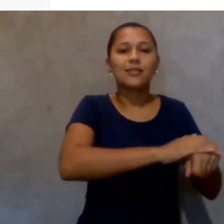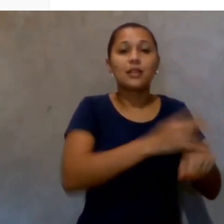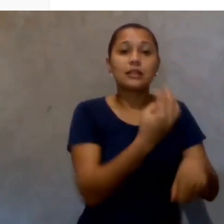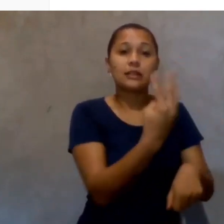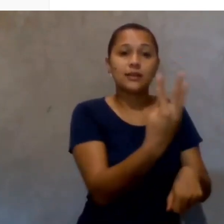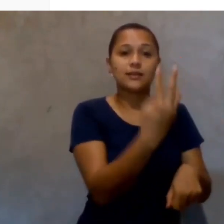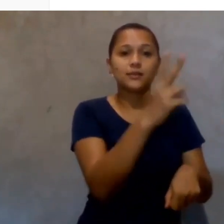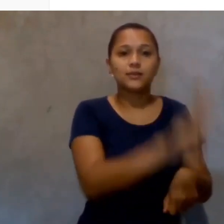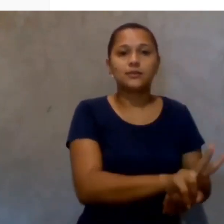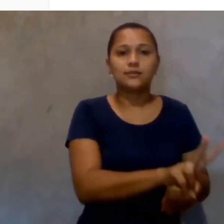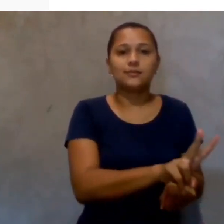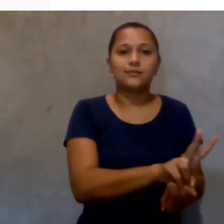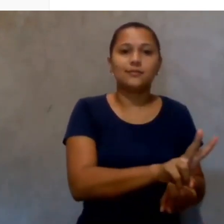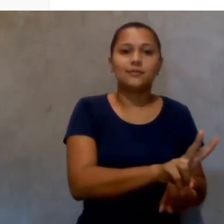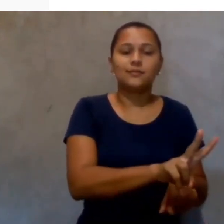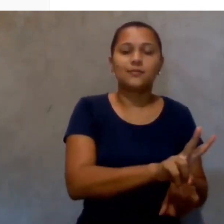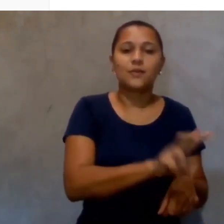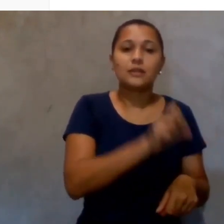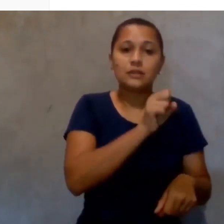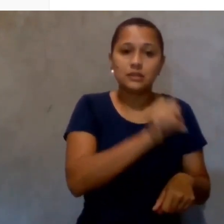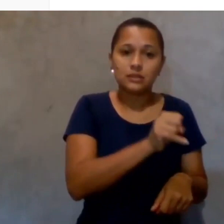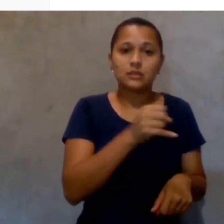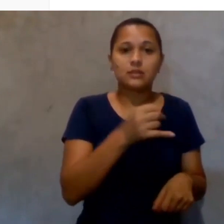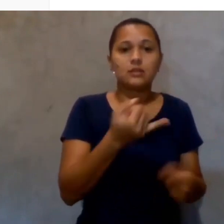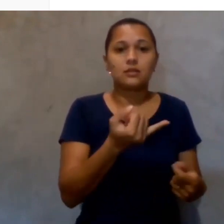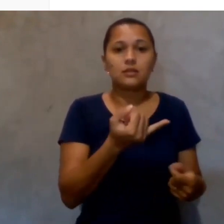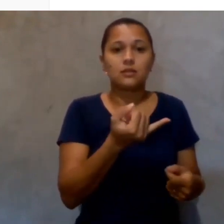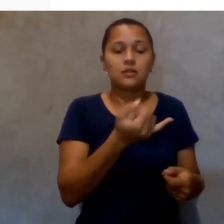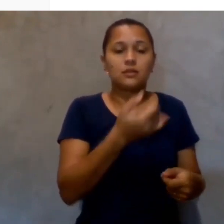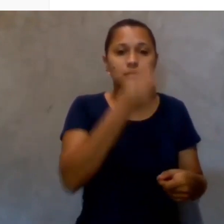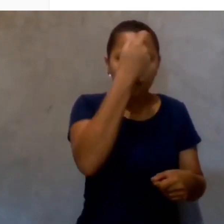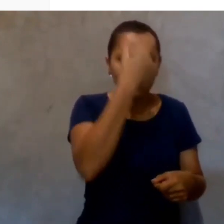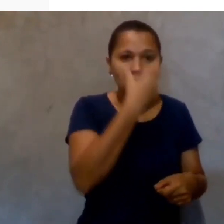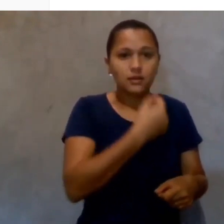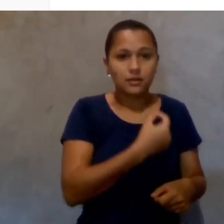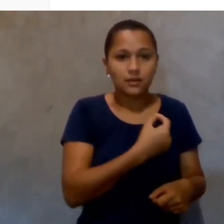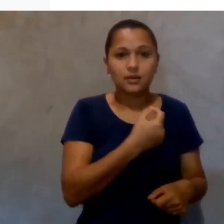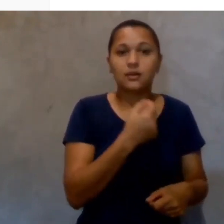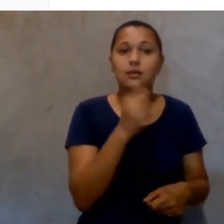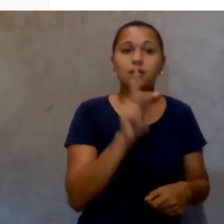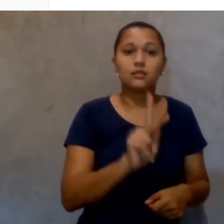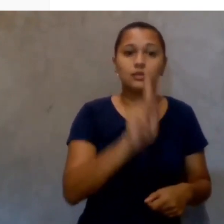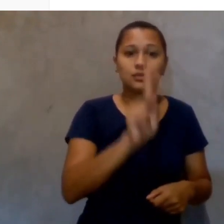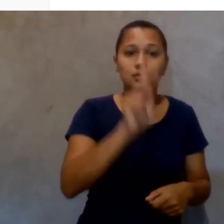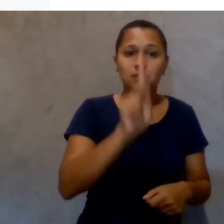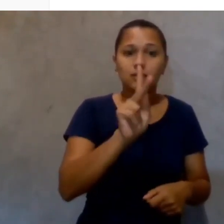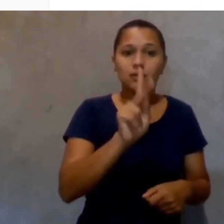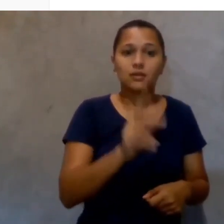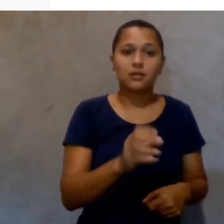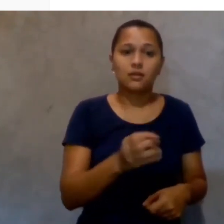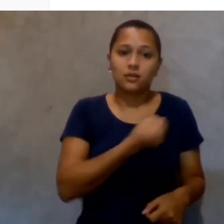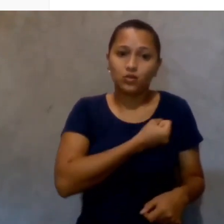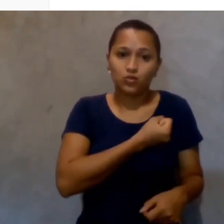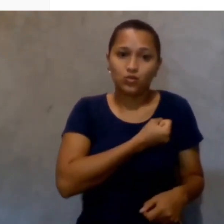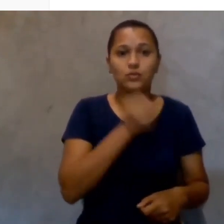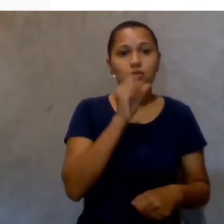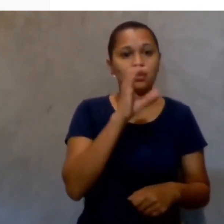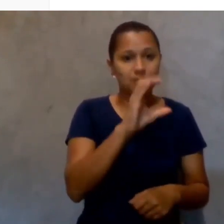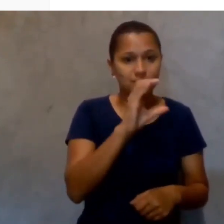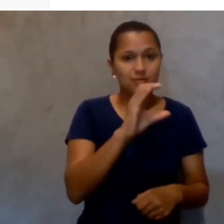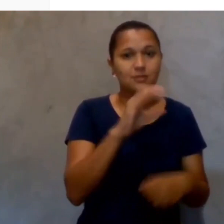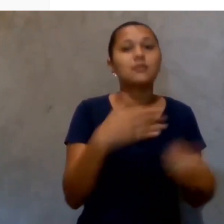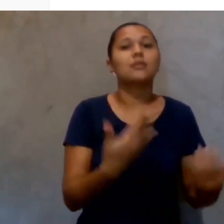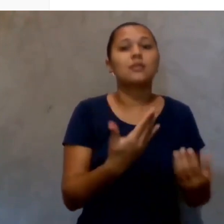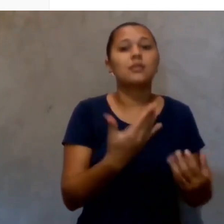3 vezes, então no primeiro lançamento eu posso obter cara, no segundo posso obter cara e no terceiro posso obter